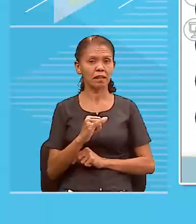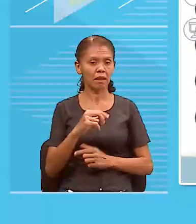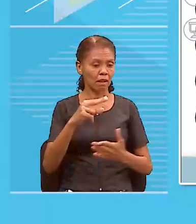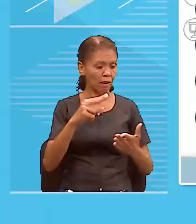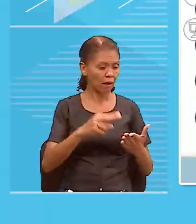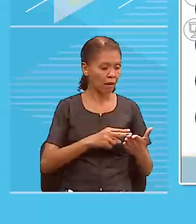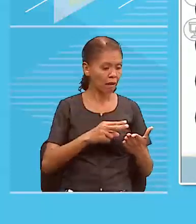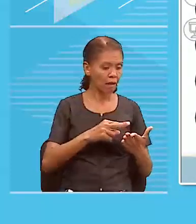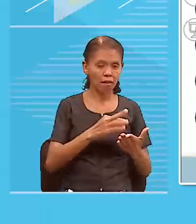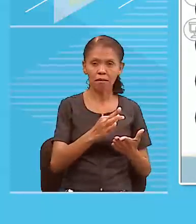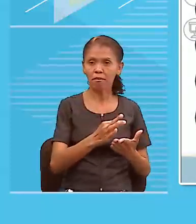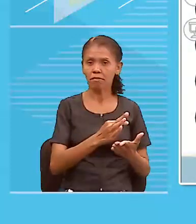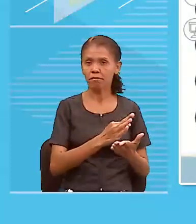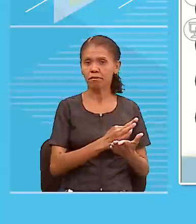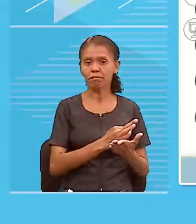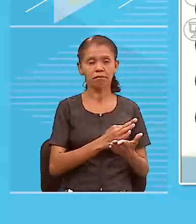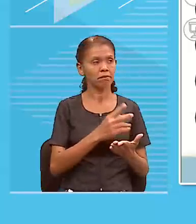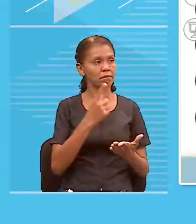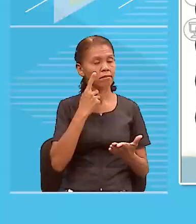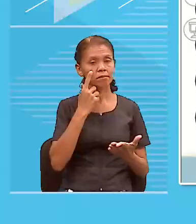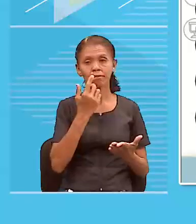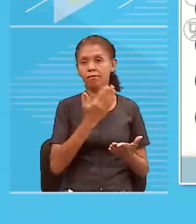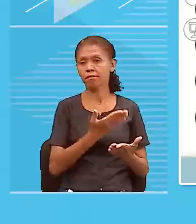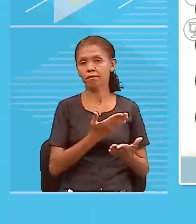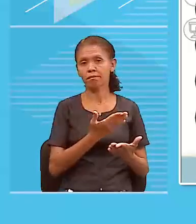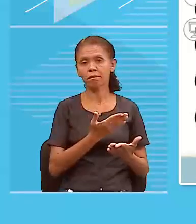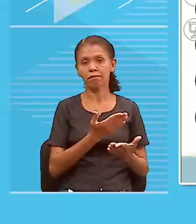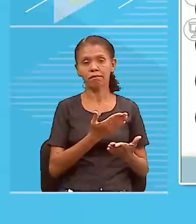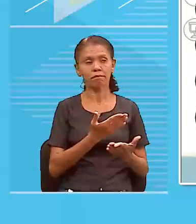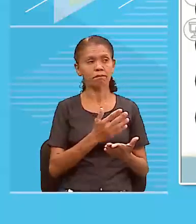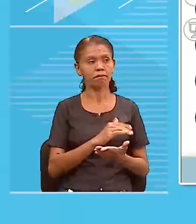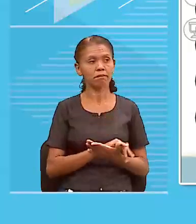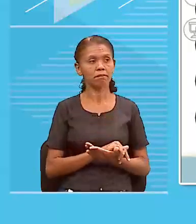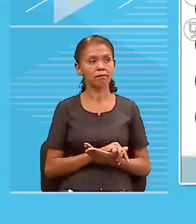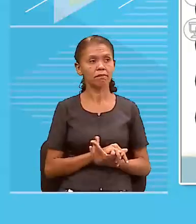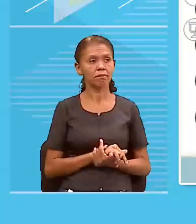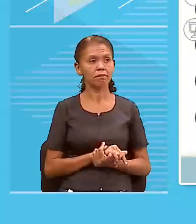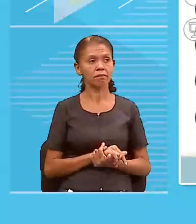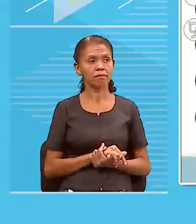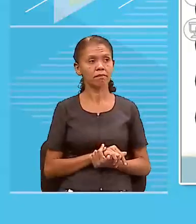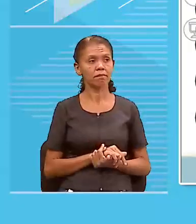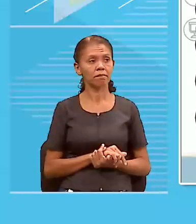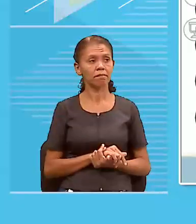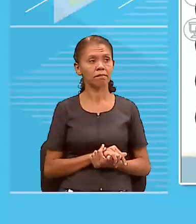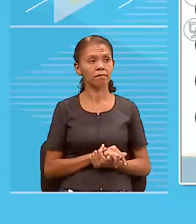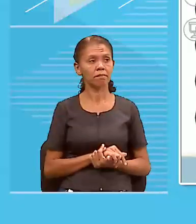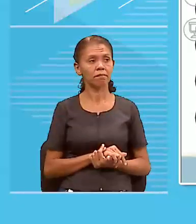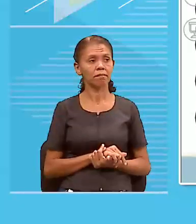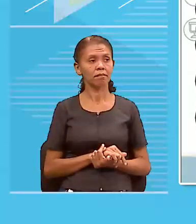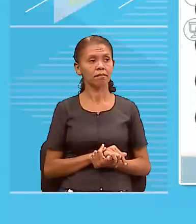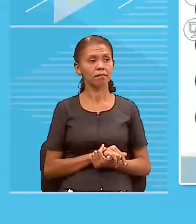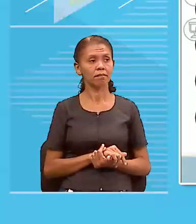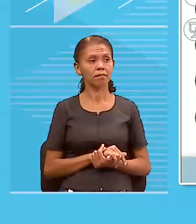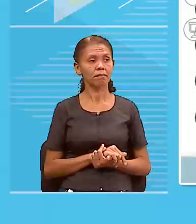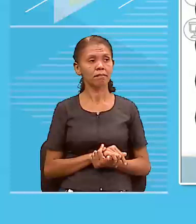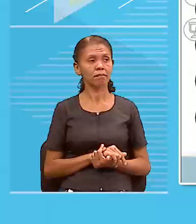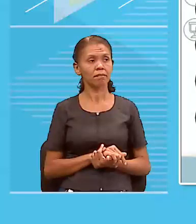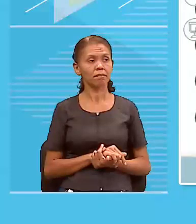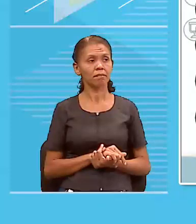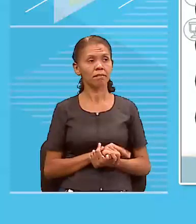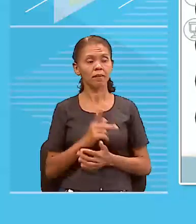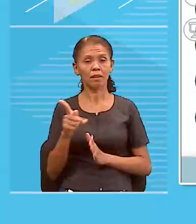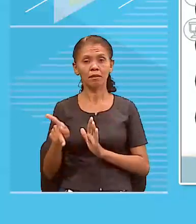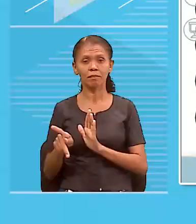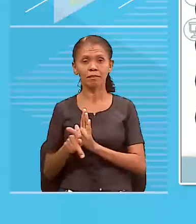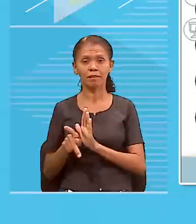ideia de procurar isso né lá na lá no texto essa pessoa pelo próprio conhecimento ela vai dizer o